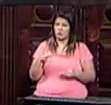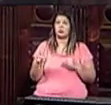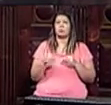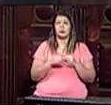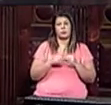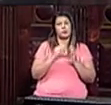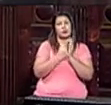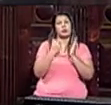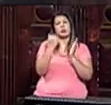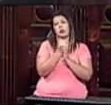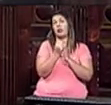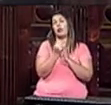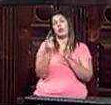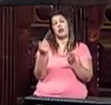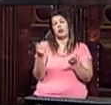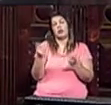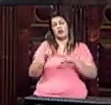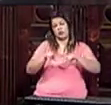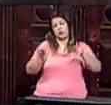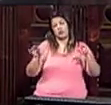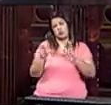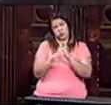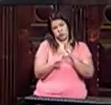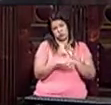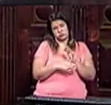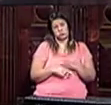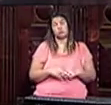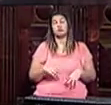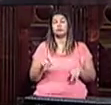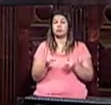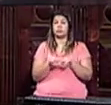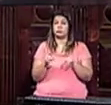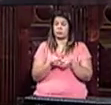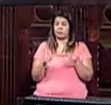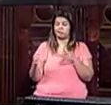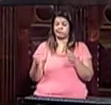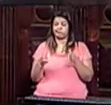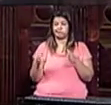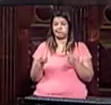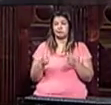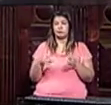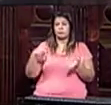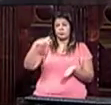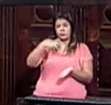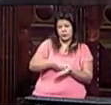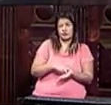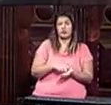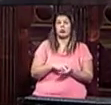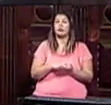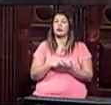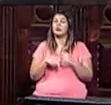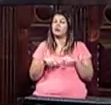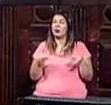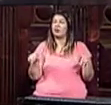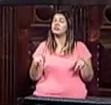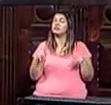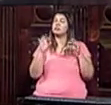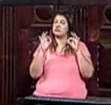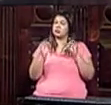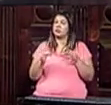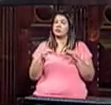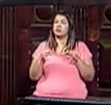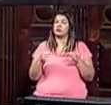da criminalidade. E ter a majoração da pena em crimes como esse, com certeza vai